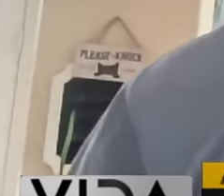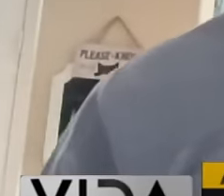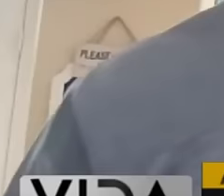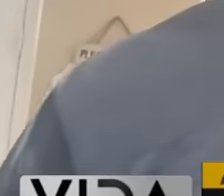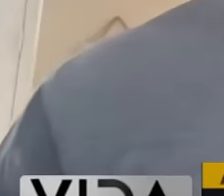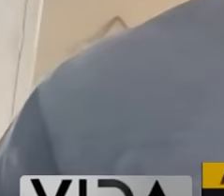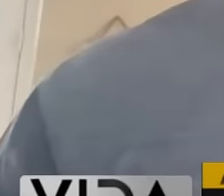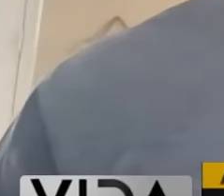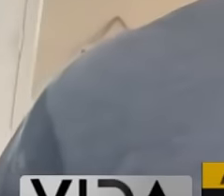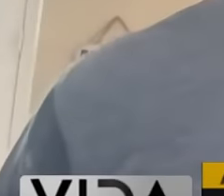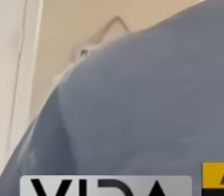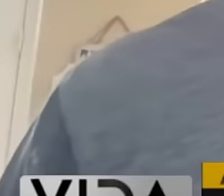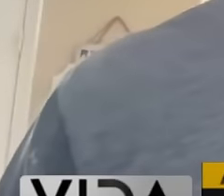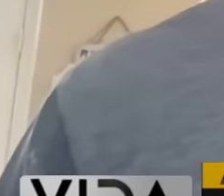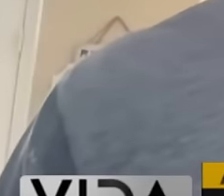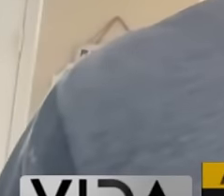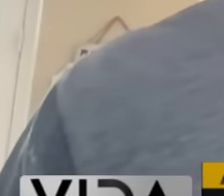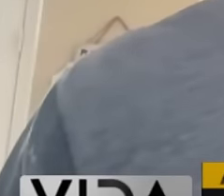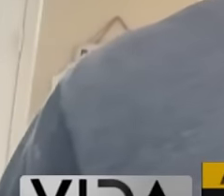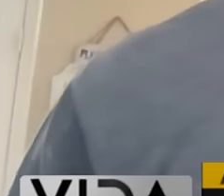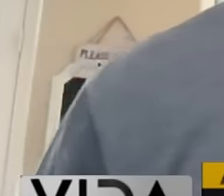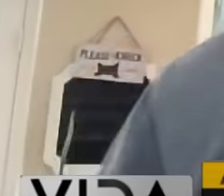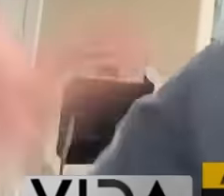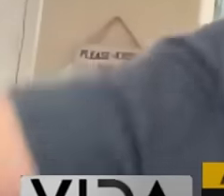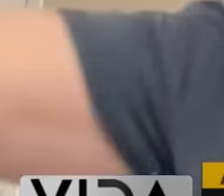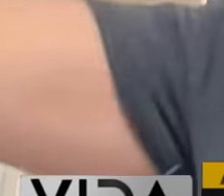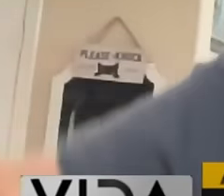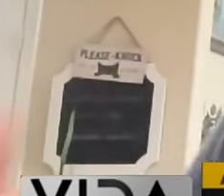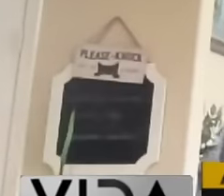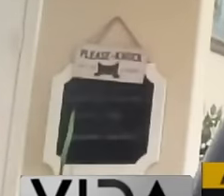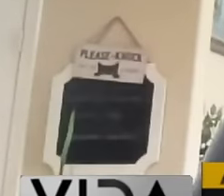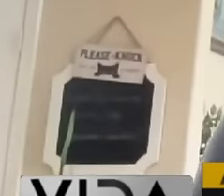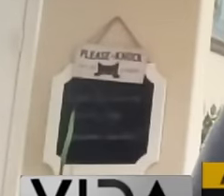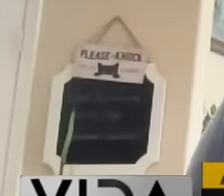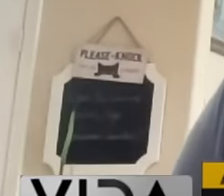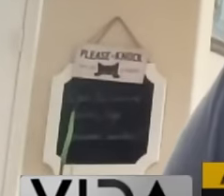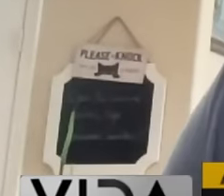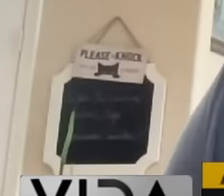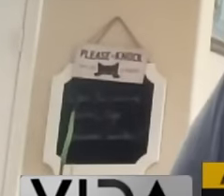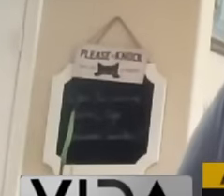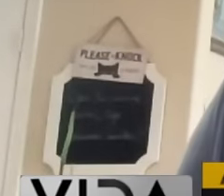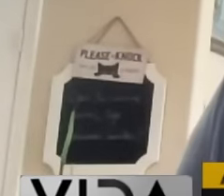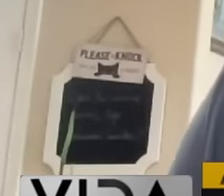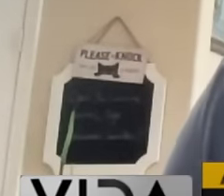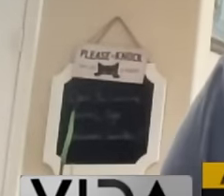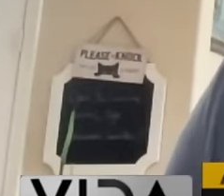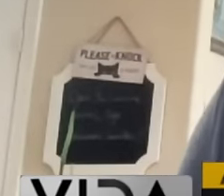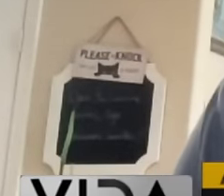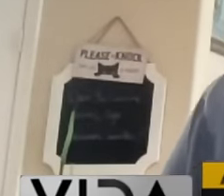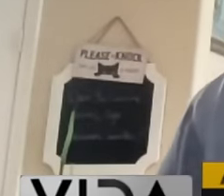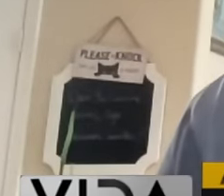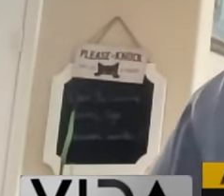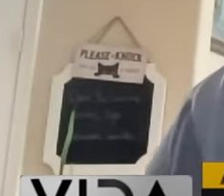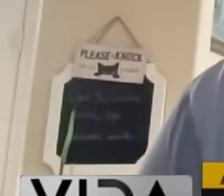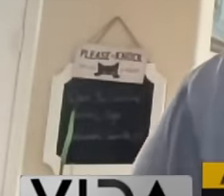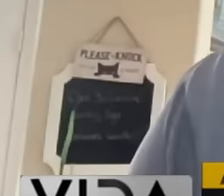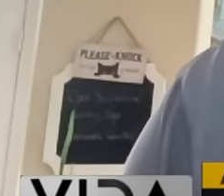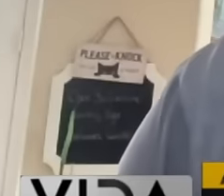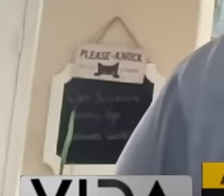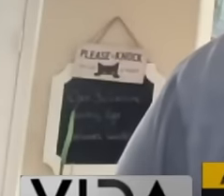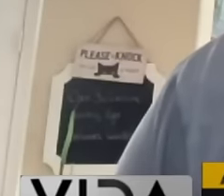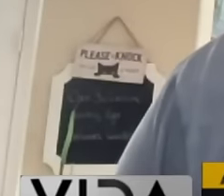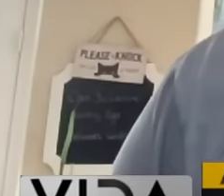Olha o Frutuoso. O cara foi tentar viajar e foi preso. Foi preso. Outro jornalista